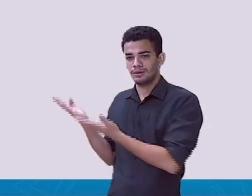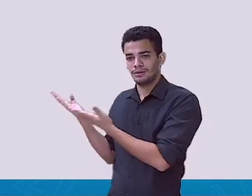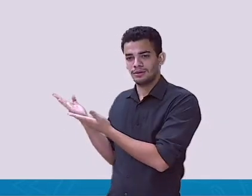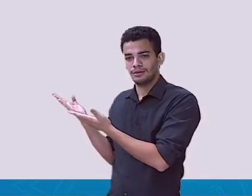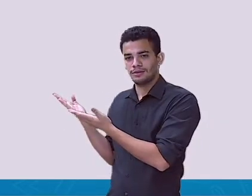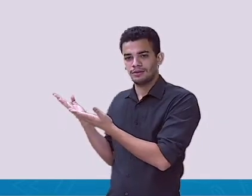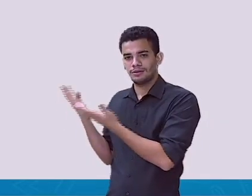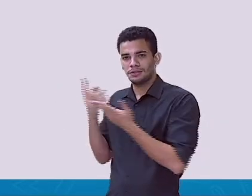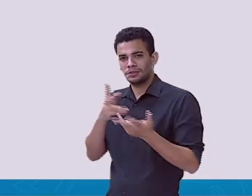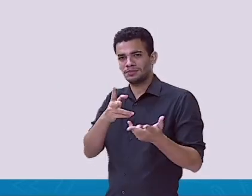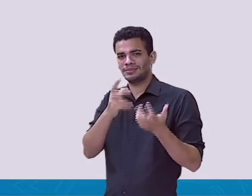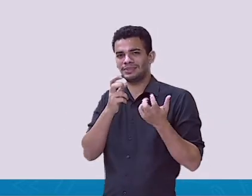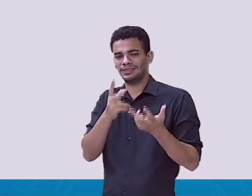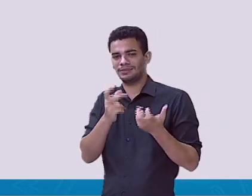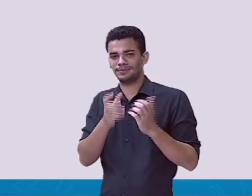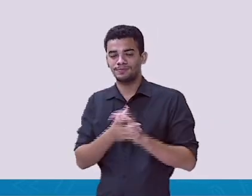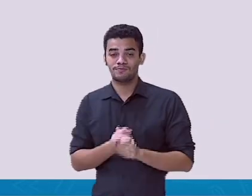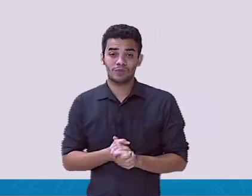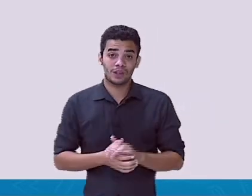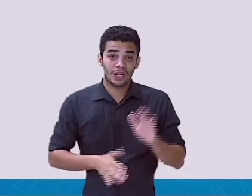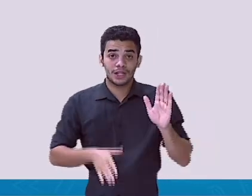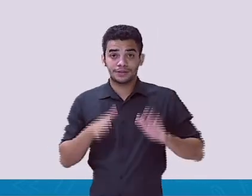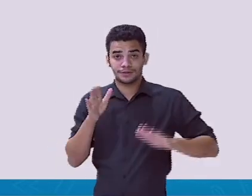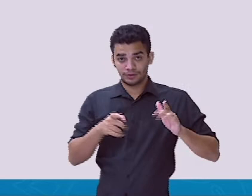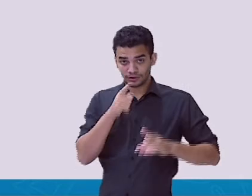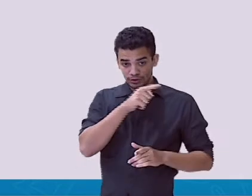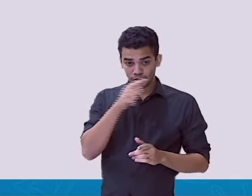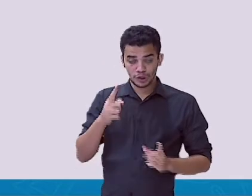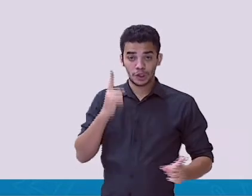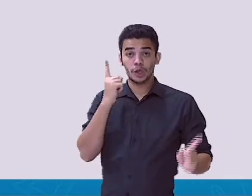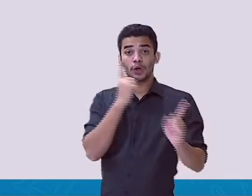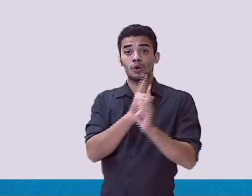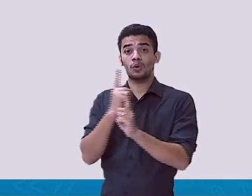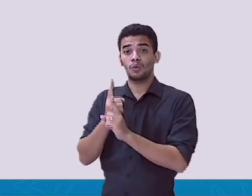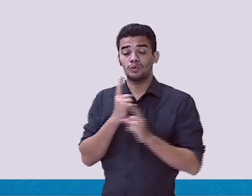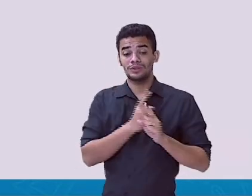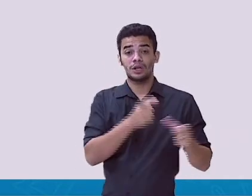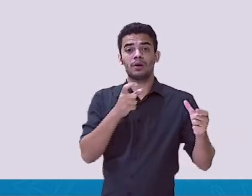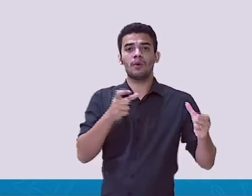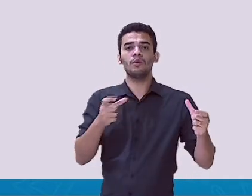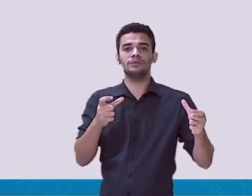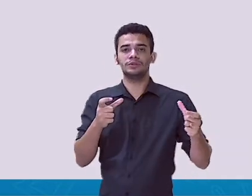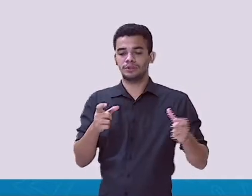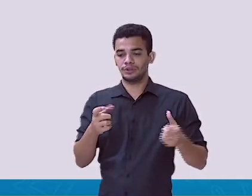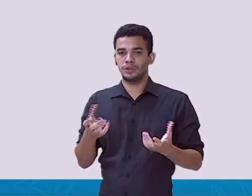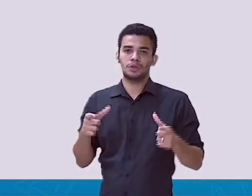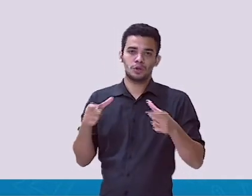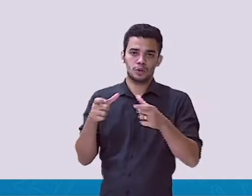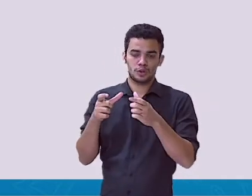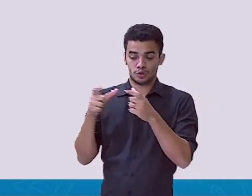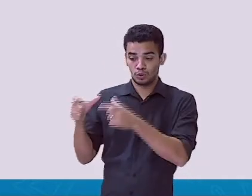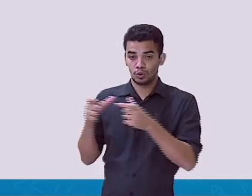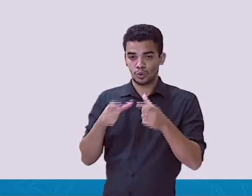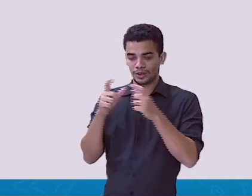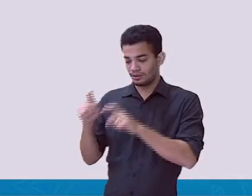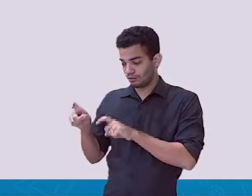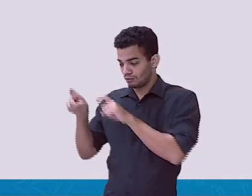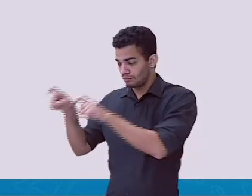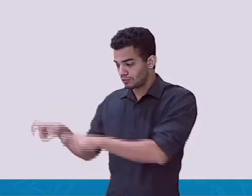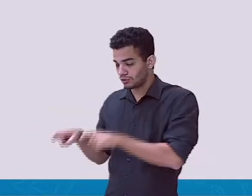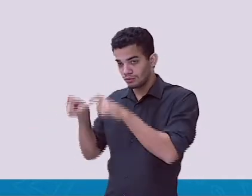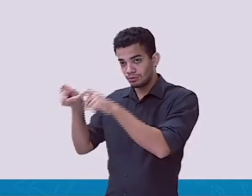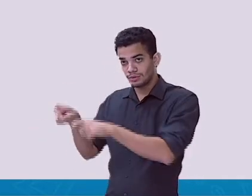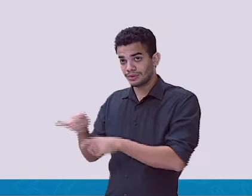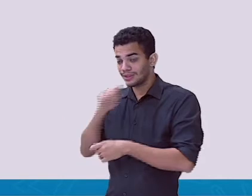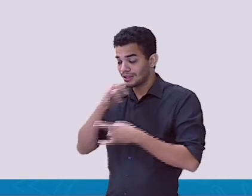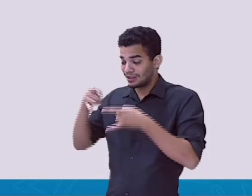está muitas vezes agarradinho lá, principalmente na zona rural, né? Nos colchões, embaixo das camas,